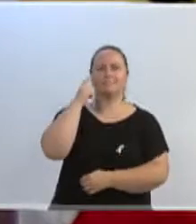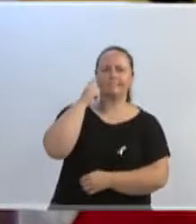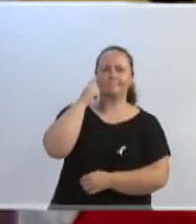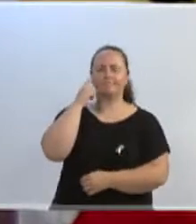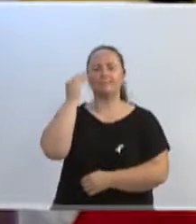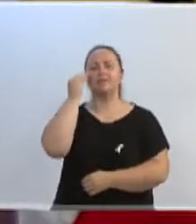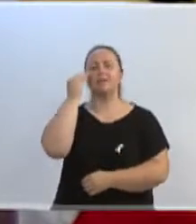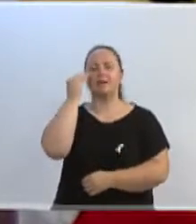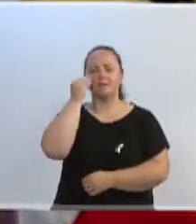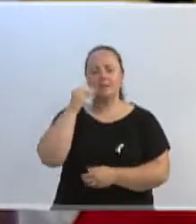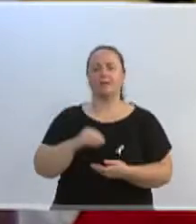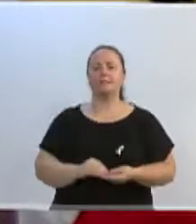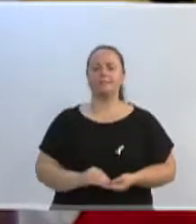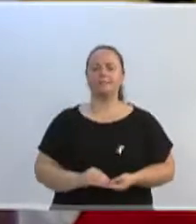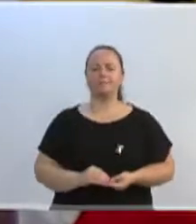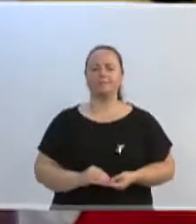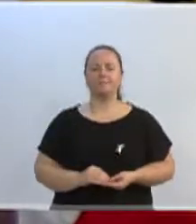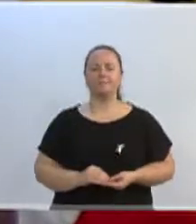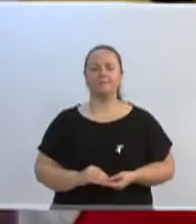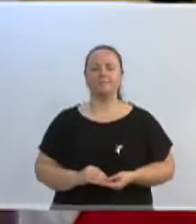Eu acredito que seria